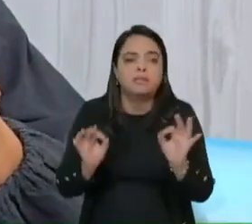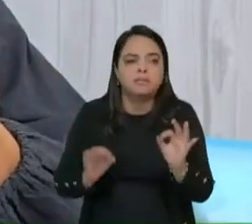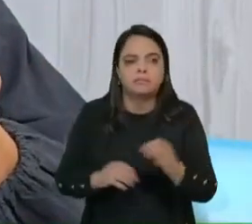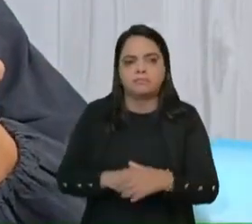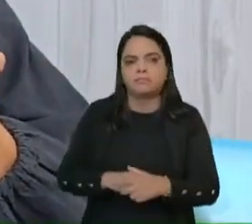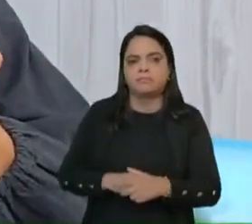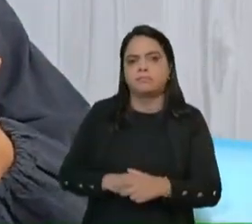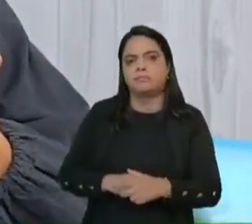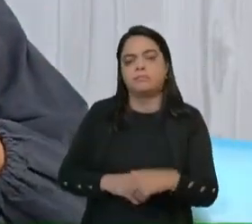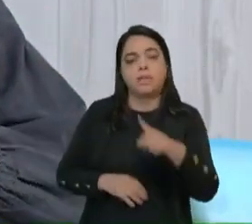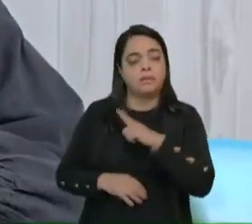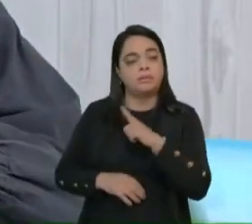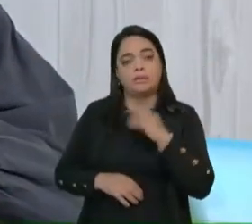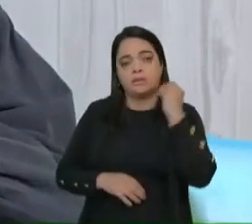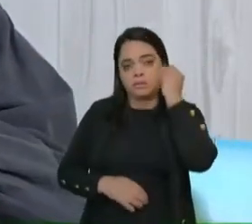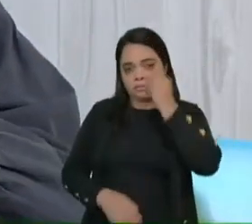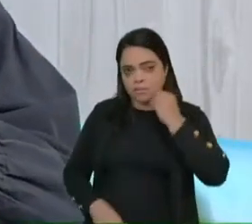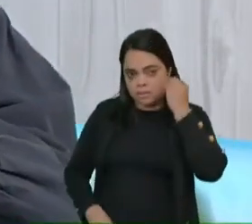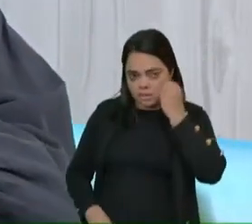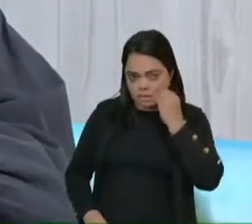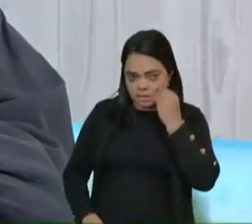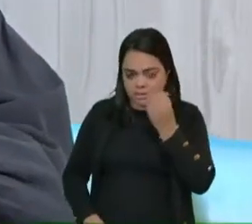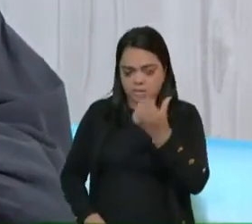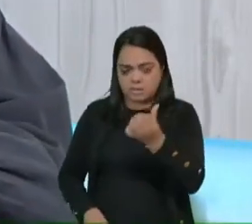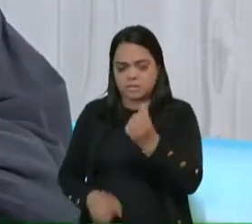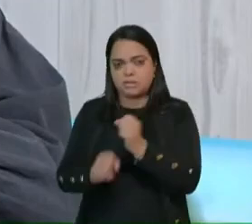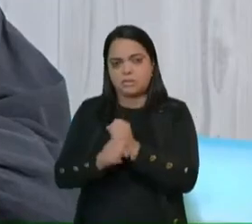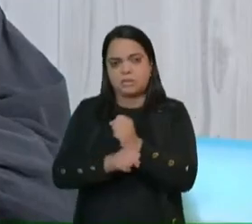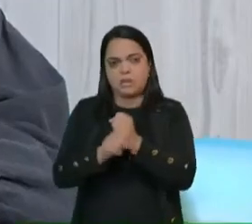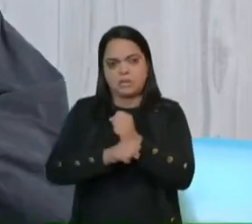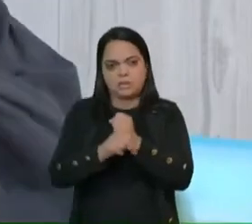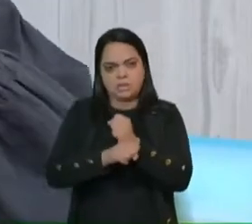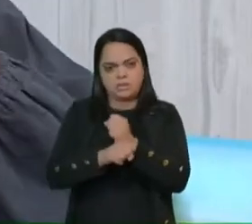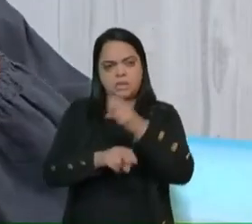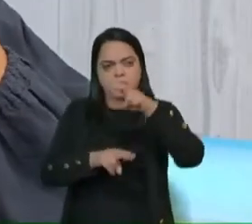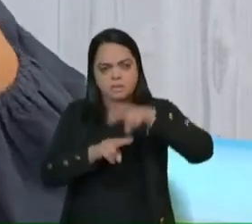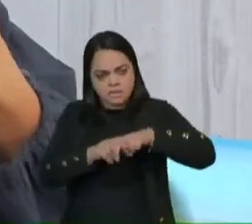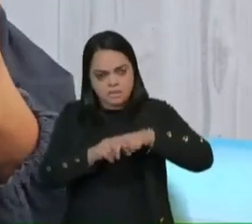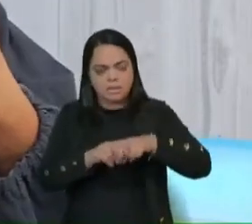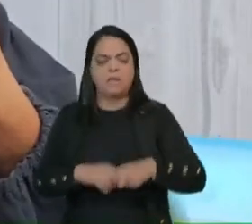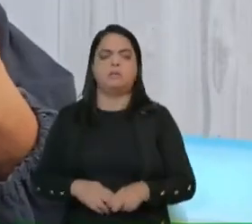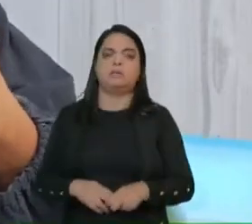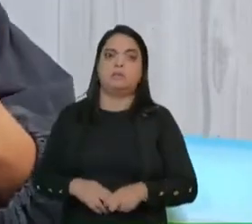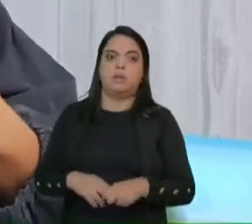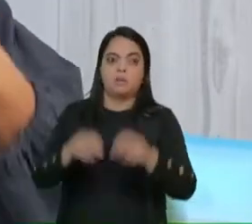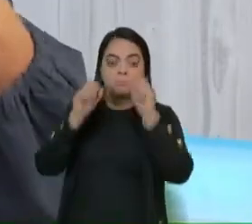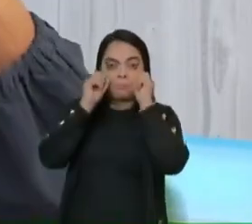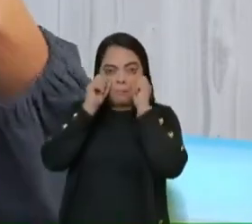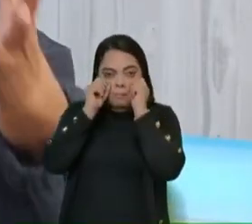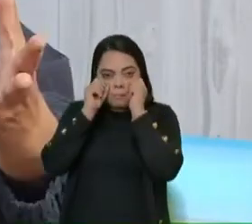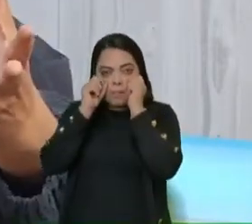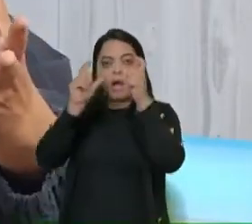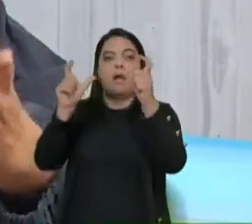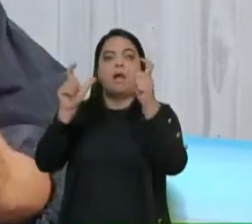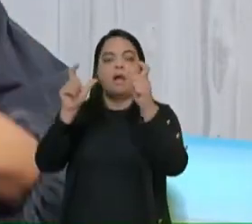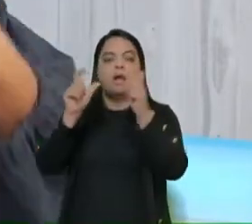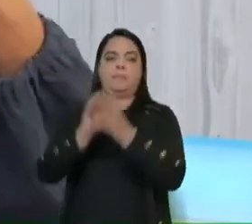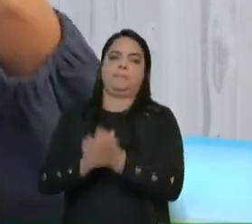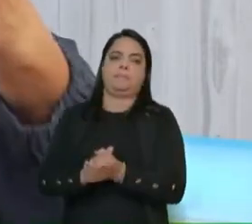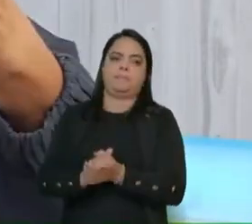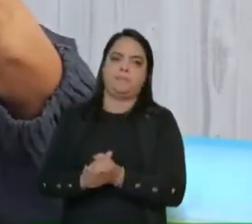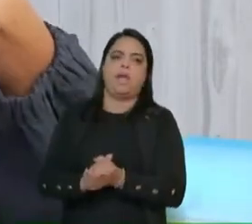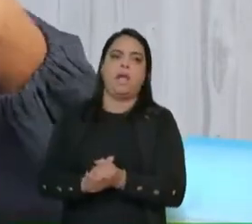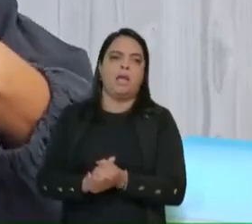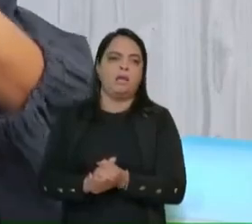sentar né ele senta durante 6 anos e quando ele desperta ele né ele